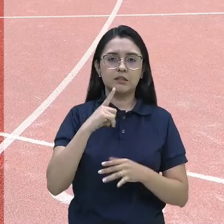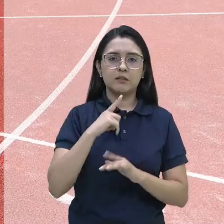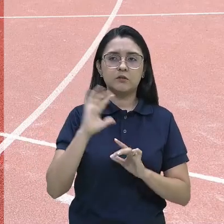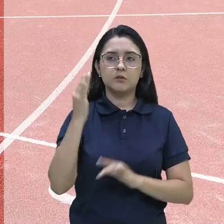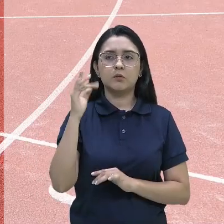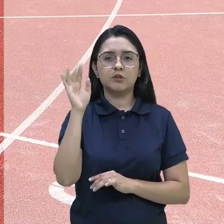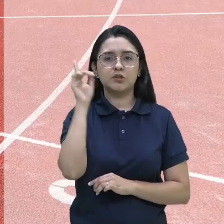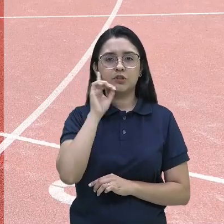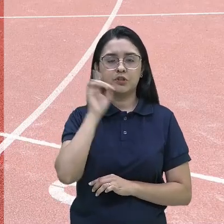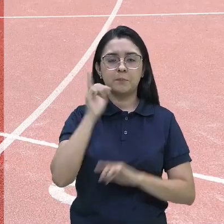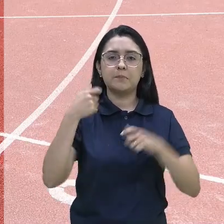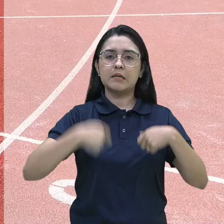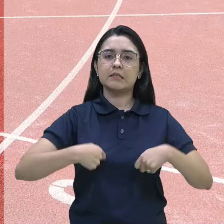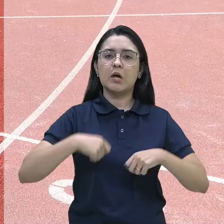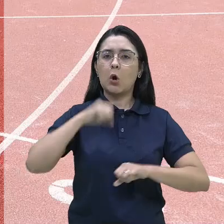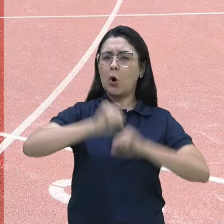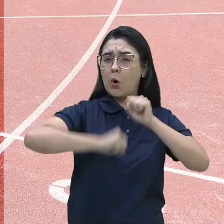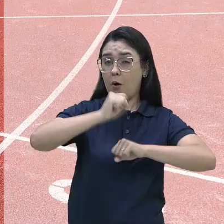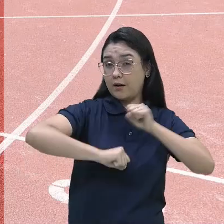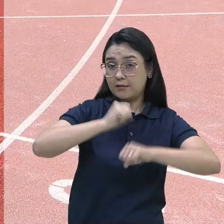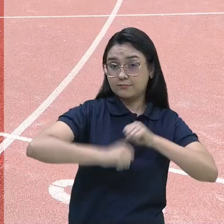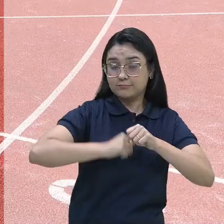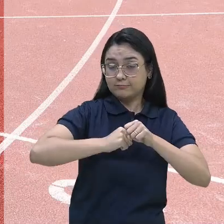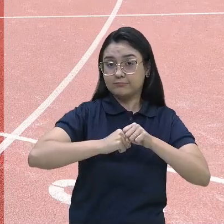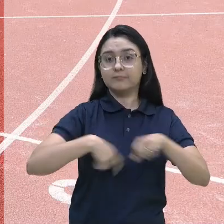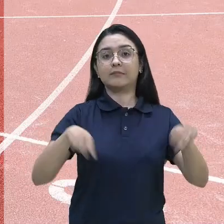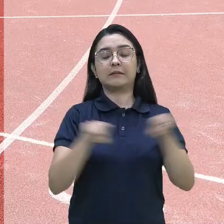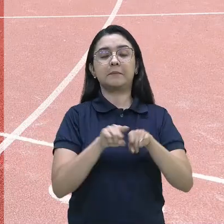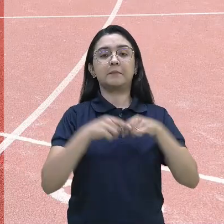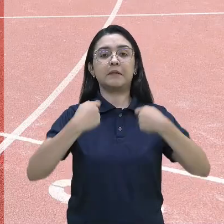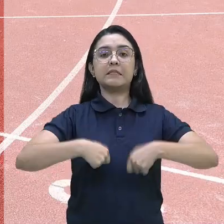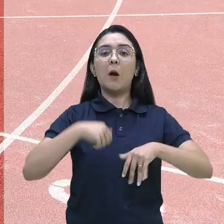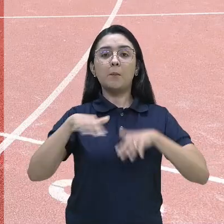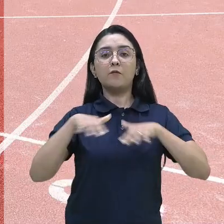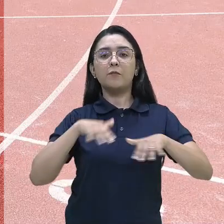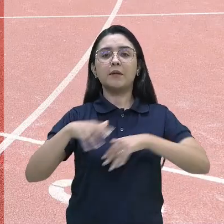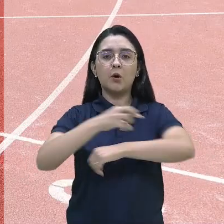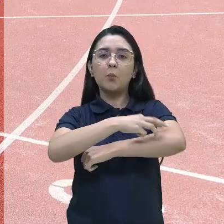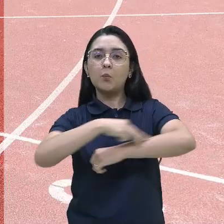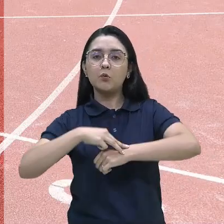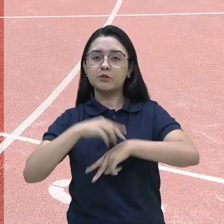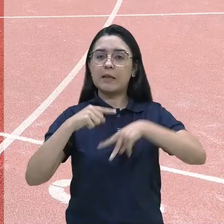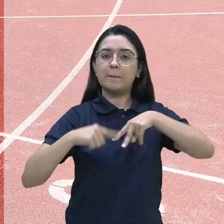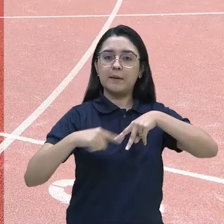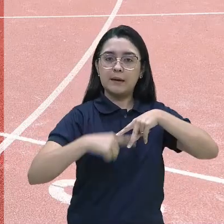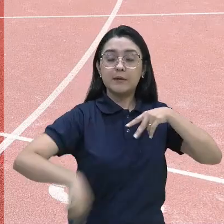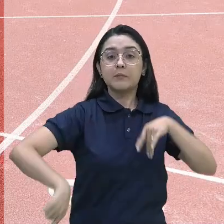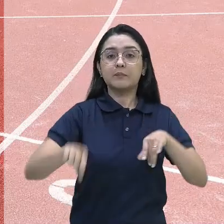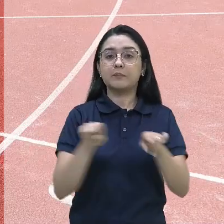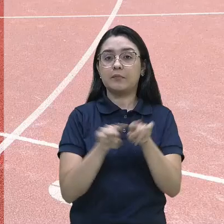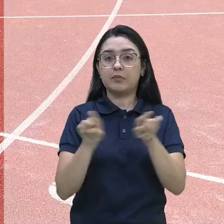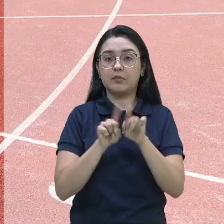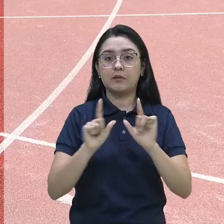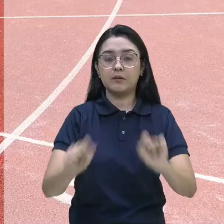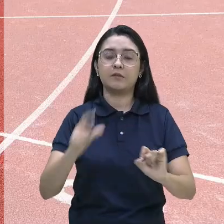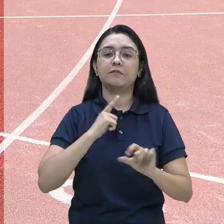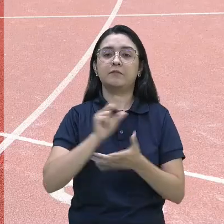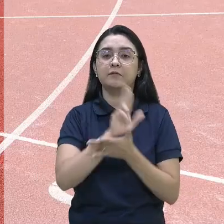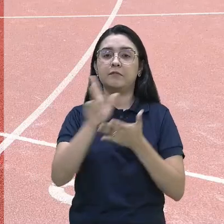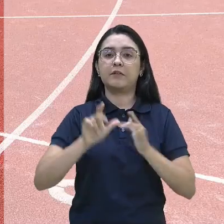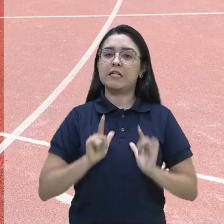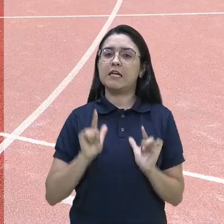que tiveram que correr, em que tiveram que aí movimentar os músculos, né? Uma série de